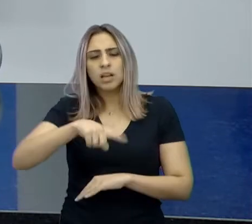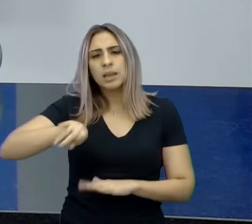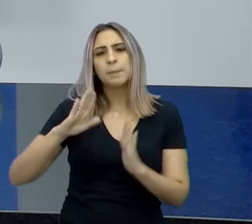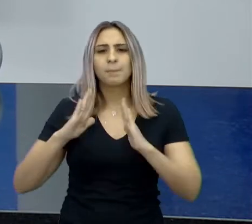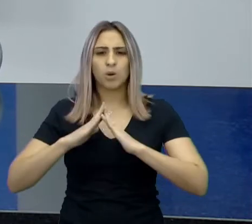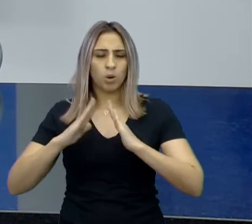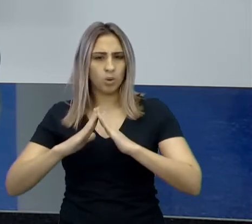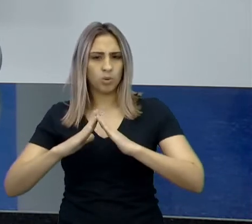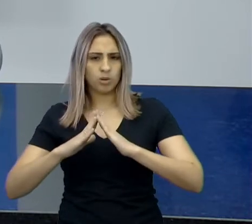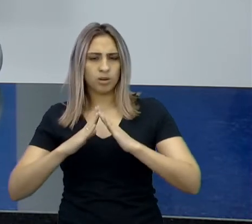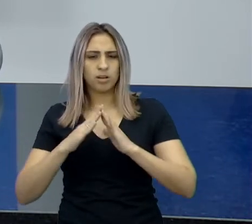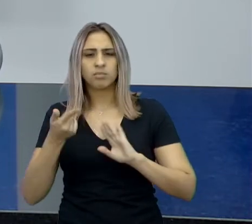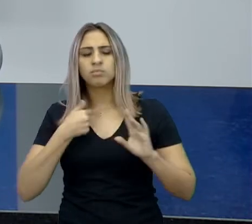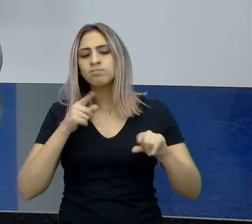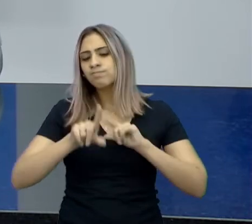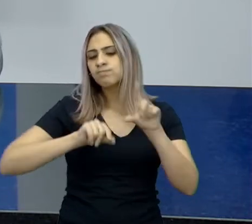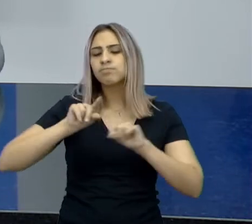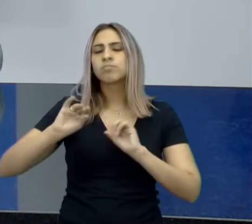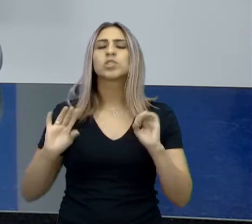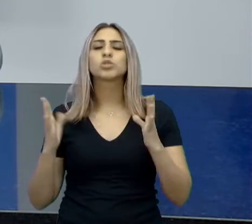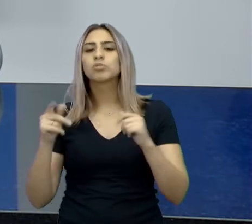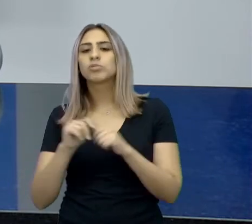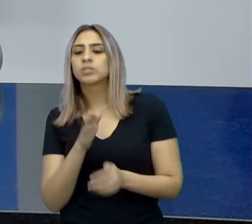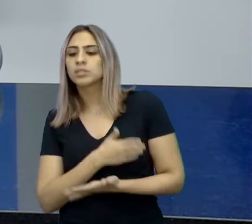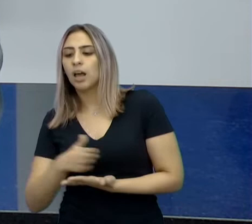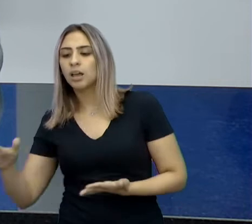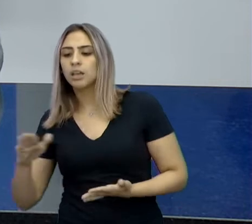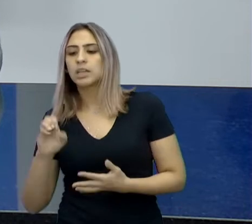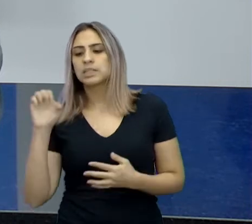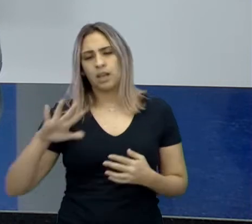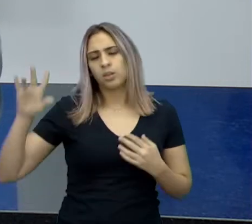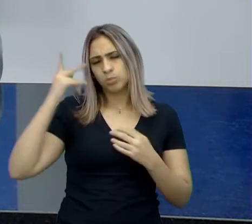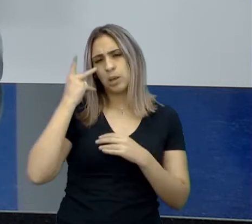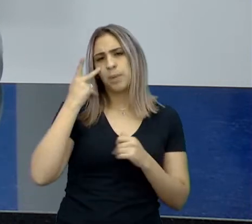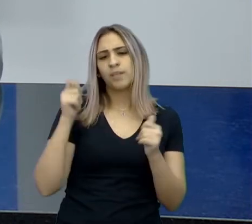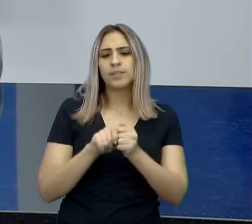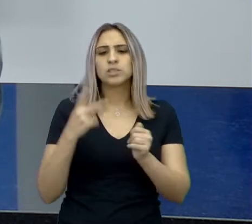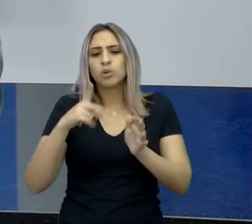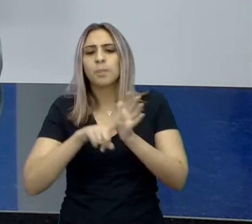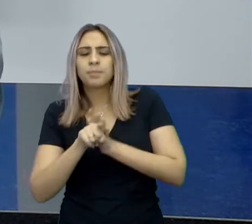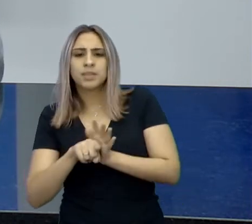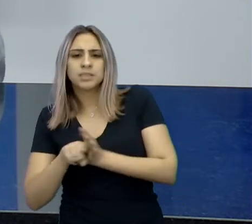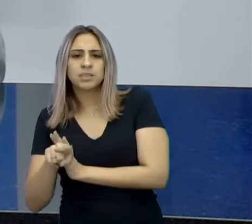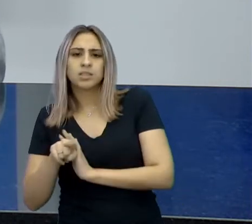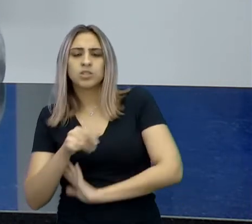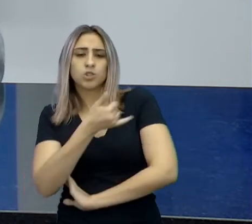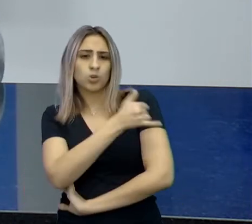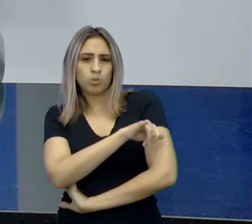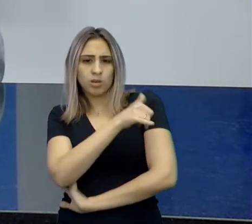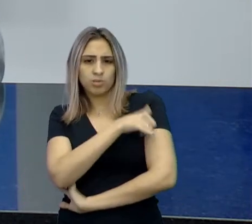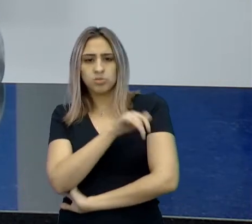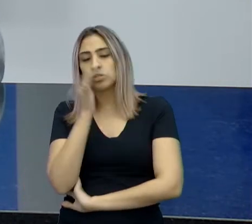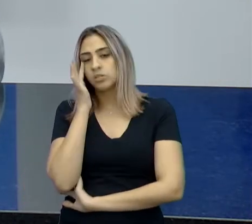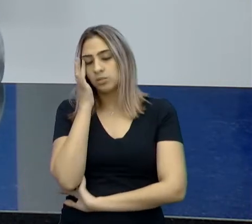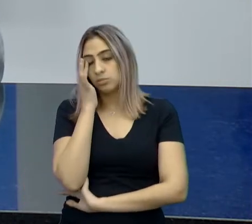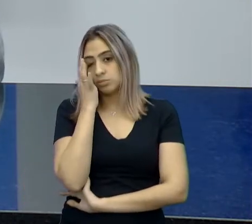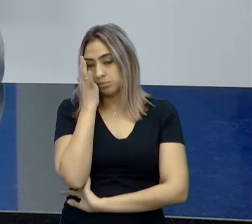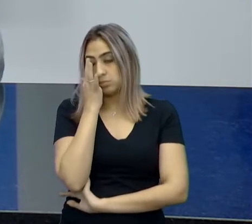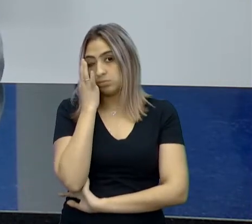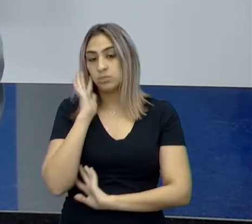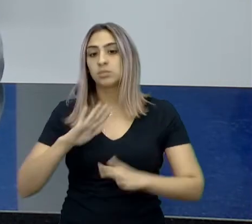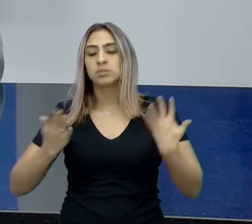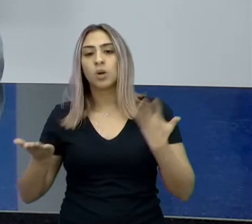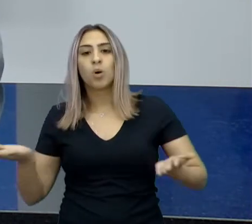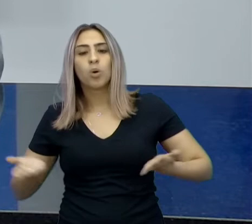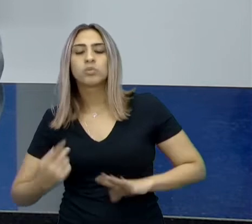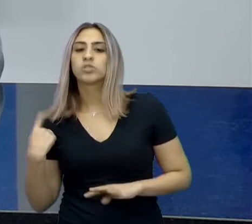moram. Então eu resolvi sair do estado de São Paulo e fazer uma pesquisa no Rio de Janeiro, tá? Então